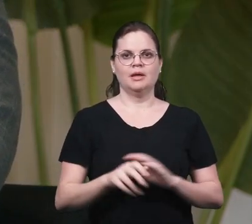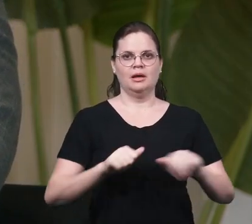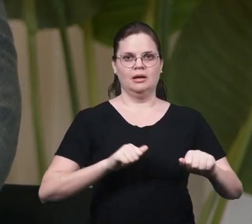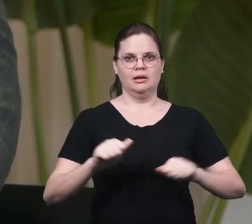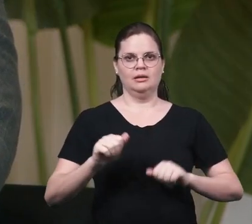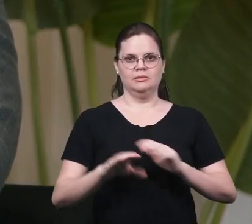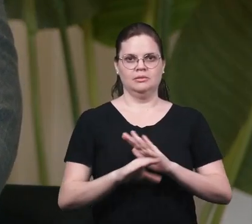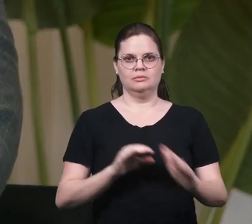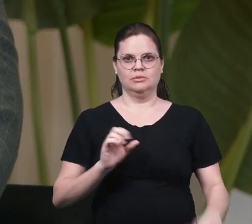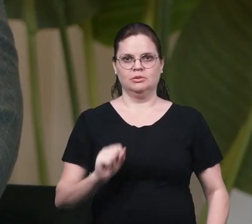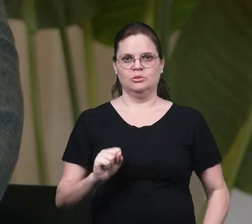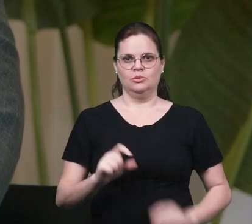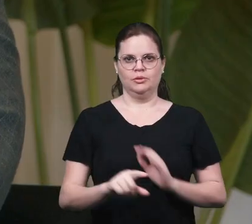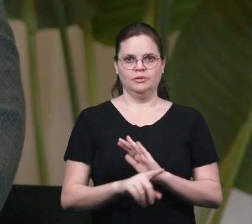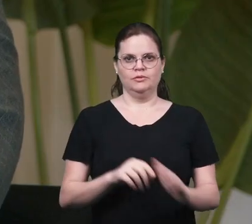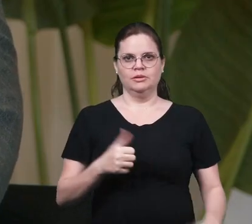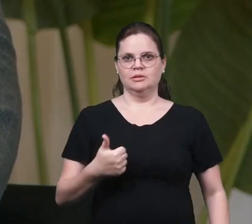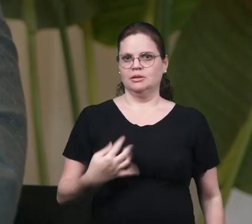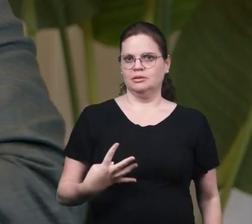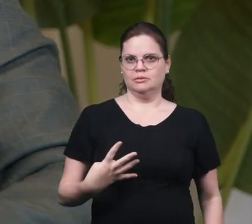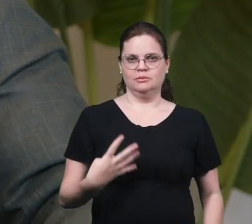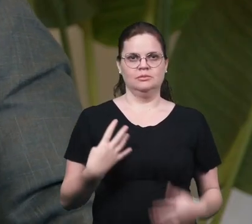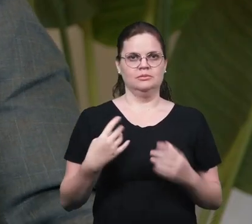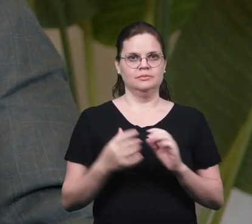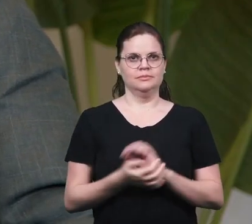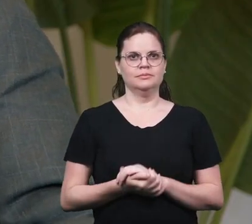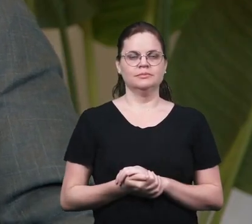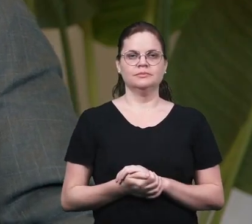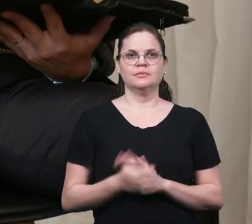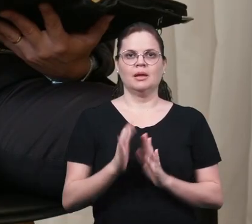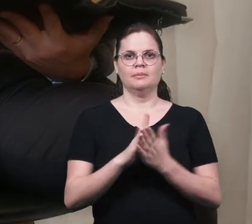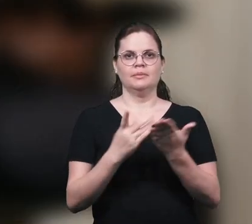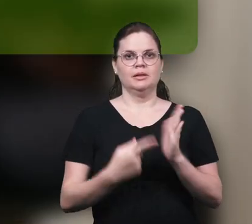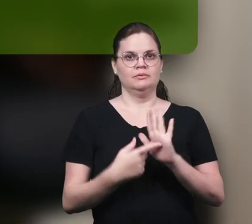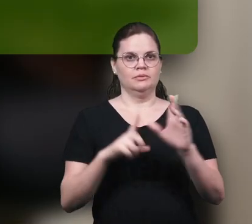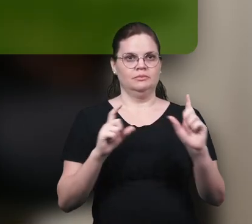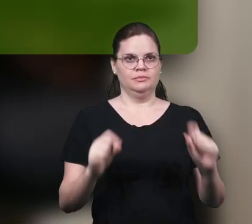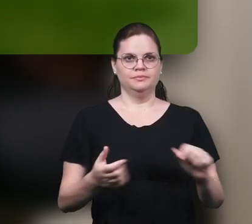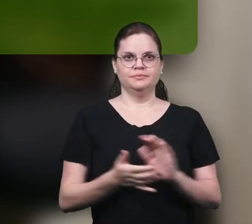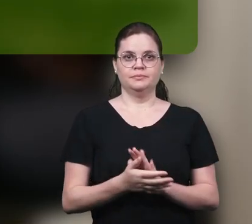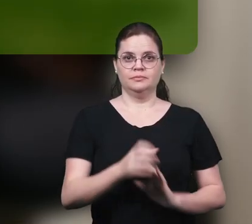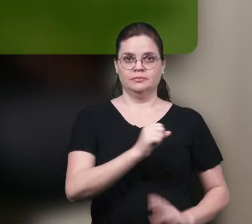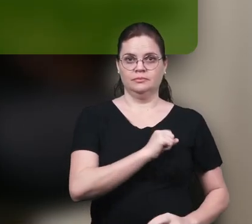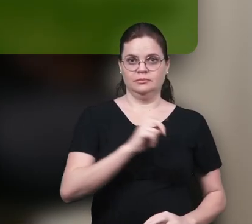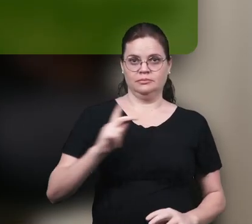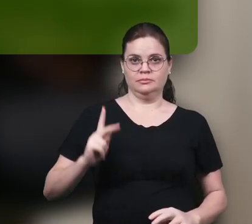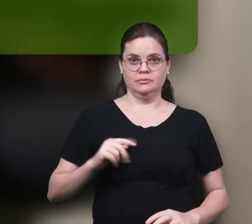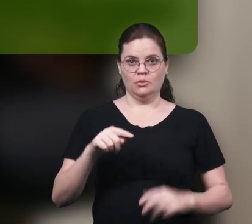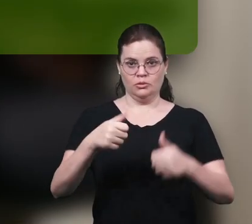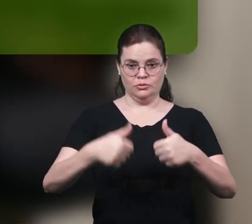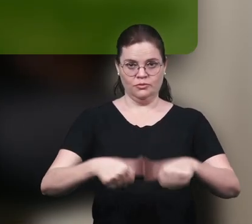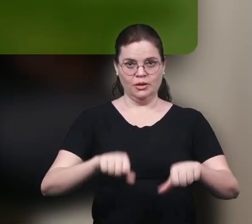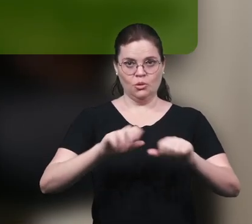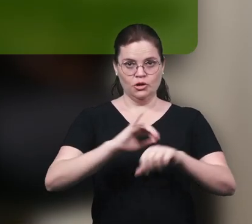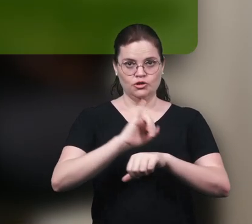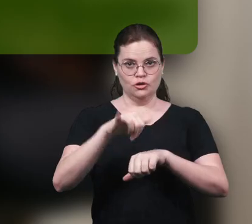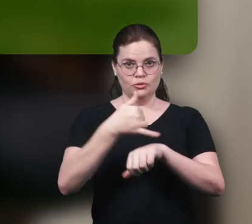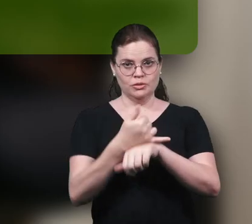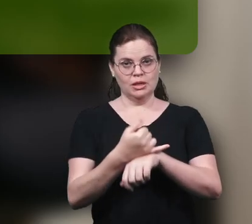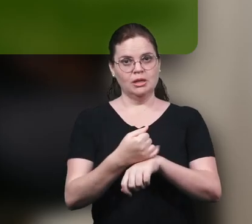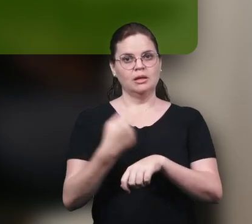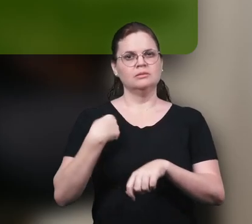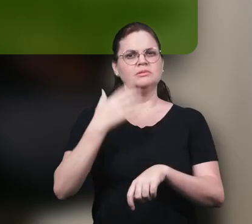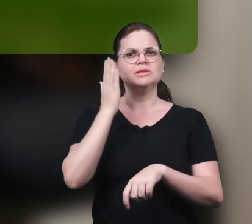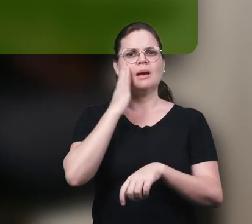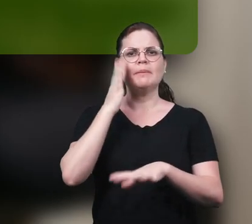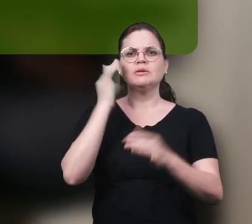Atos 8:14, Diego. Amém. A palavra do Senhor diz assim: os apóstolos, pois, que estavam em Jerusalém,